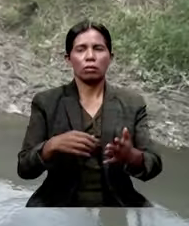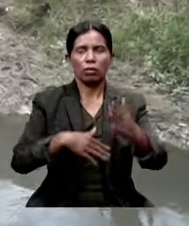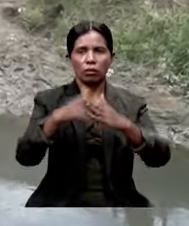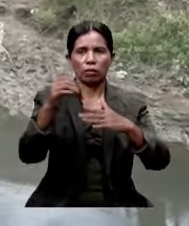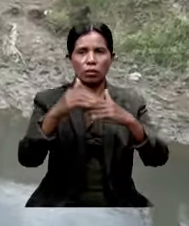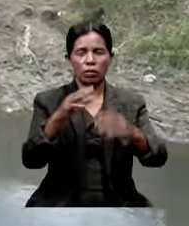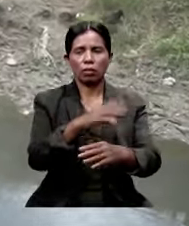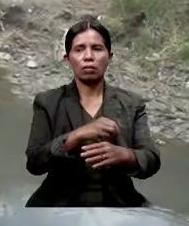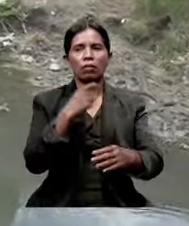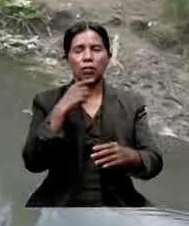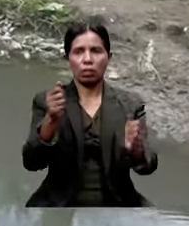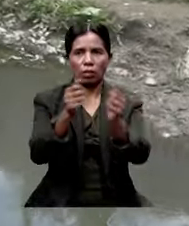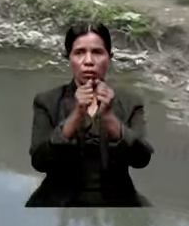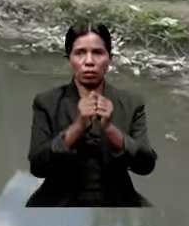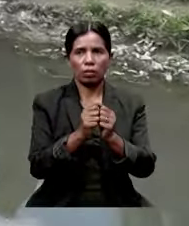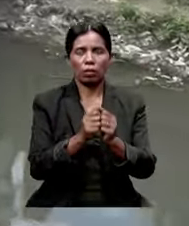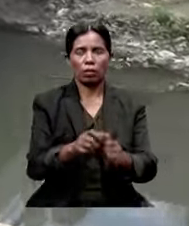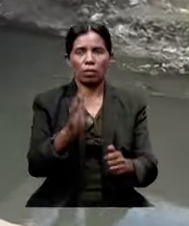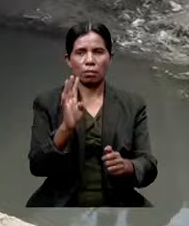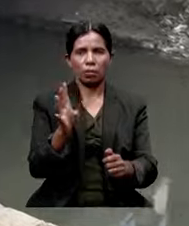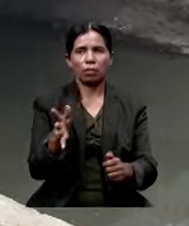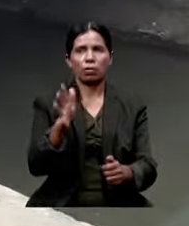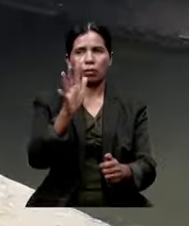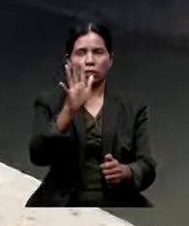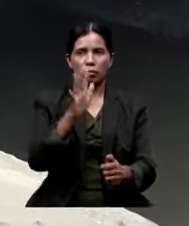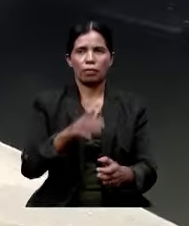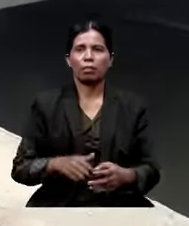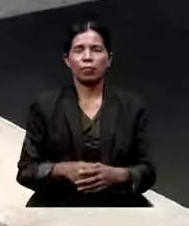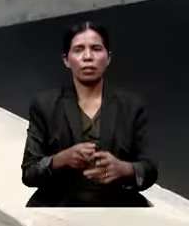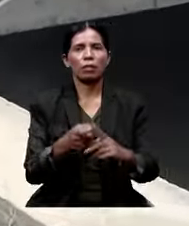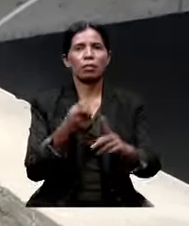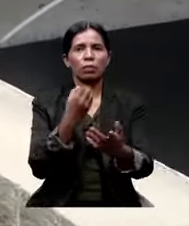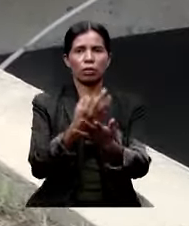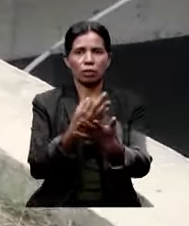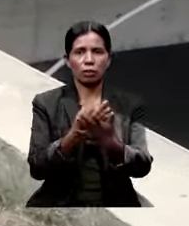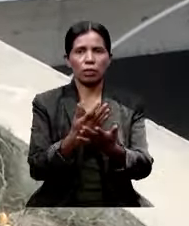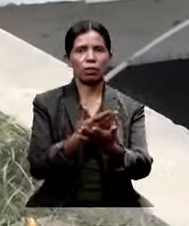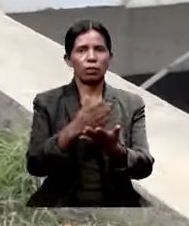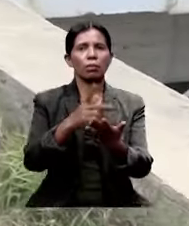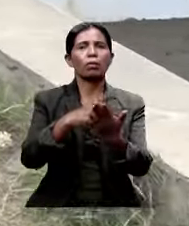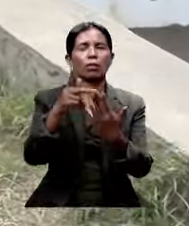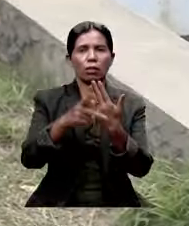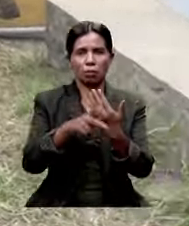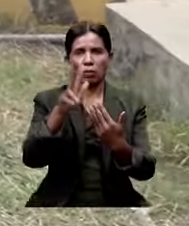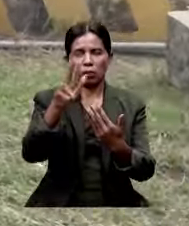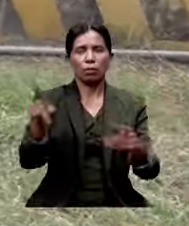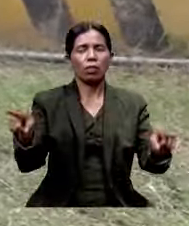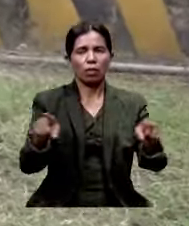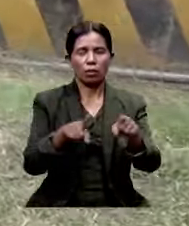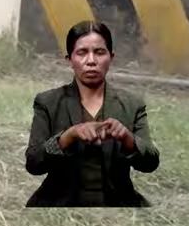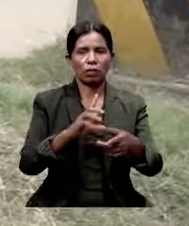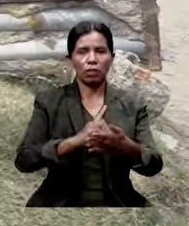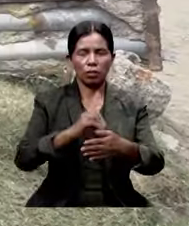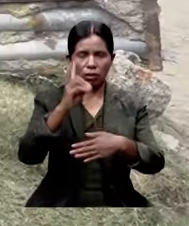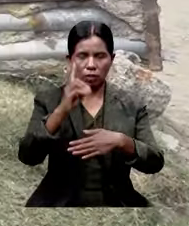infraestrutura coletivas a mutu tokon hat nulu resin lima. O si total orçamento ne faz ba programa tolu makanesan